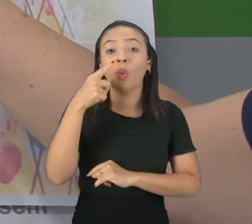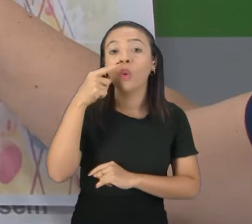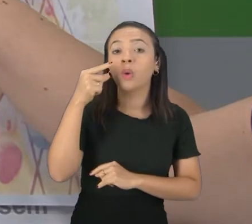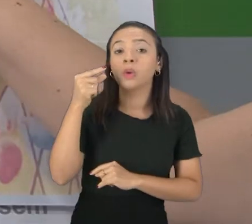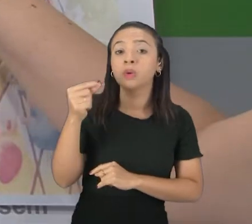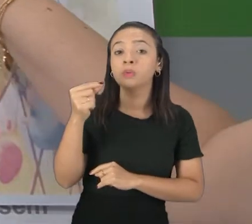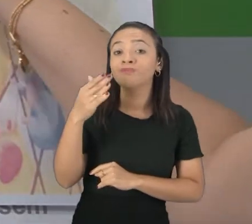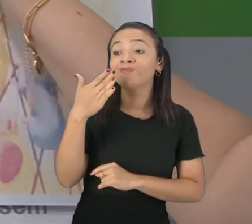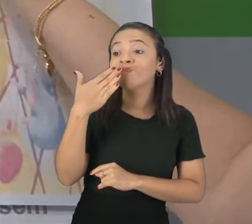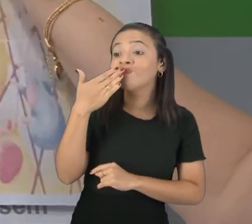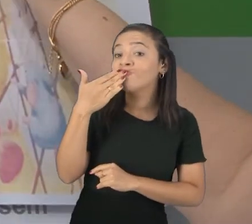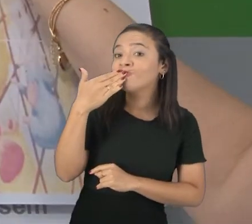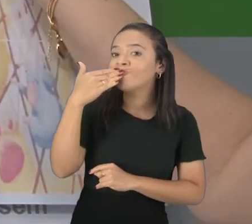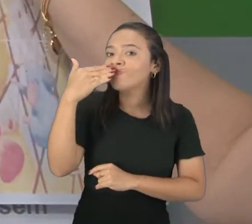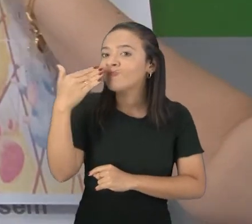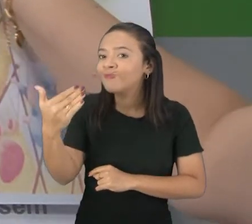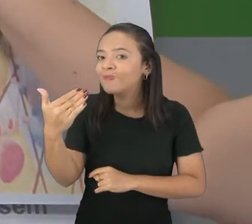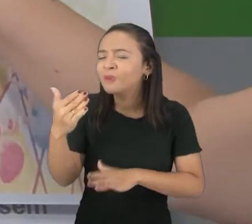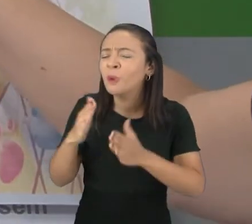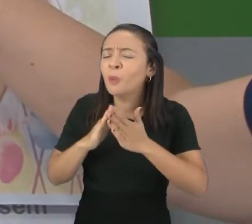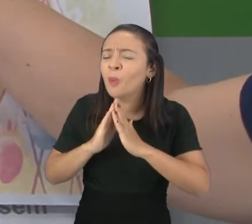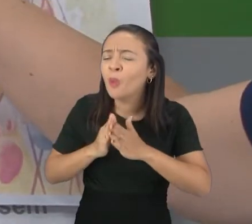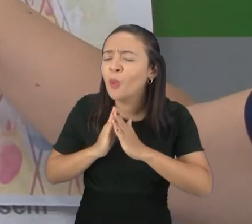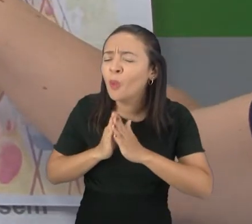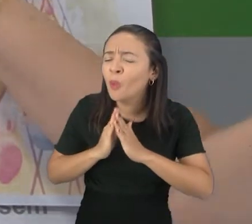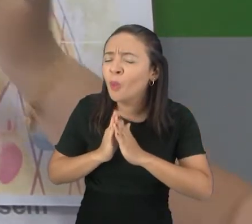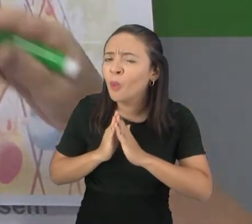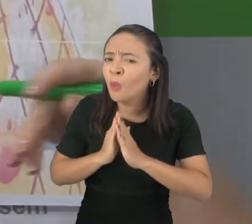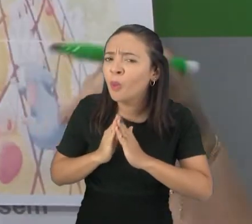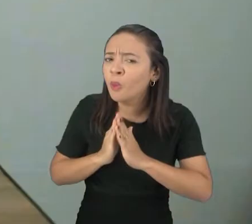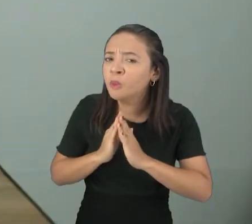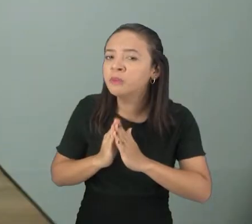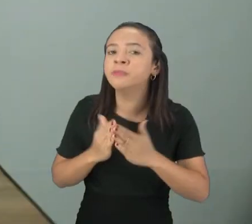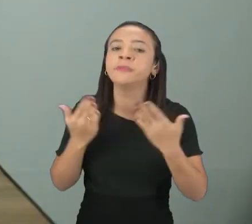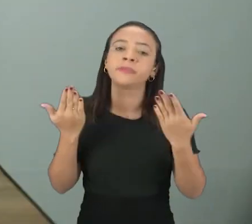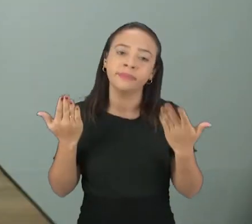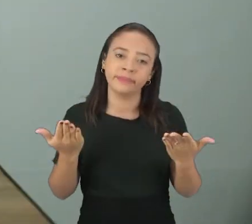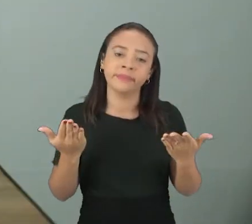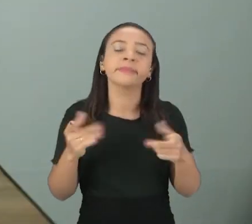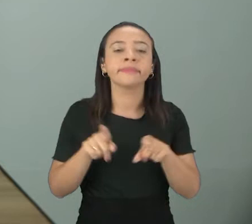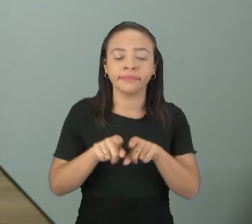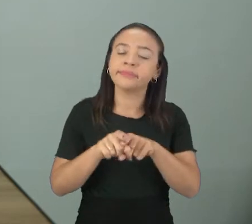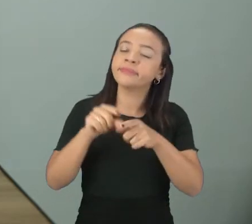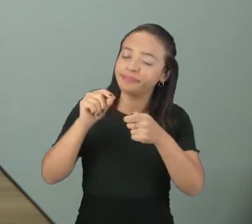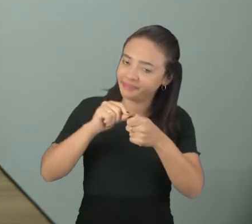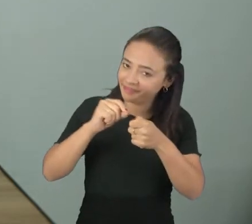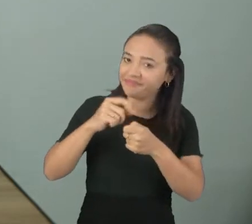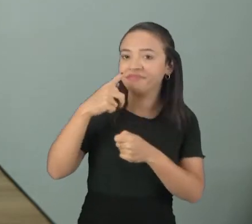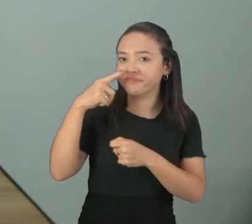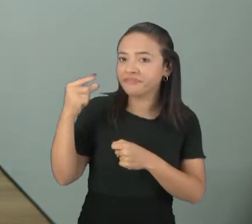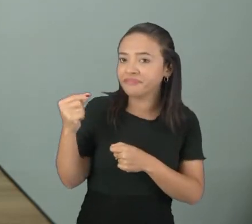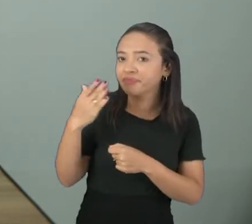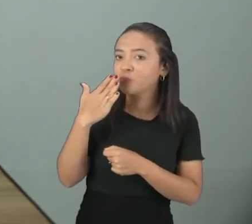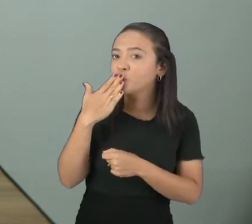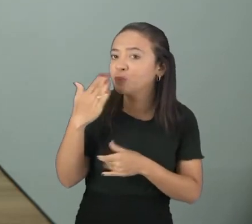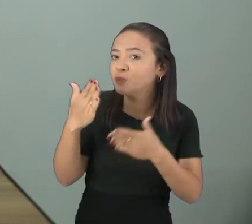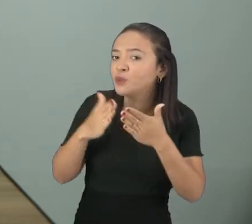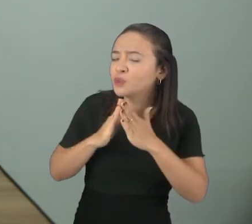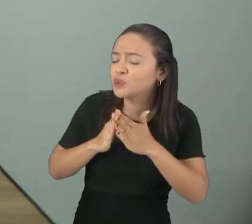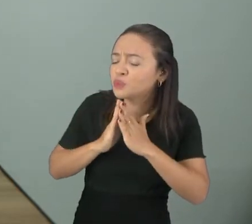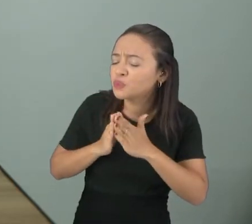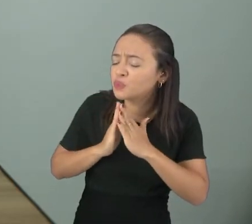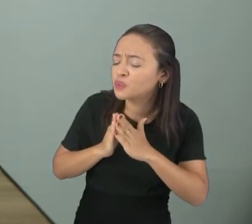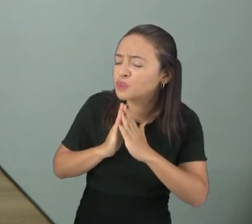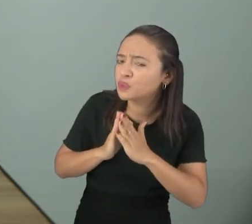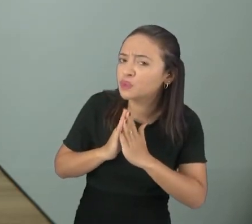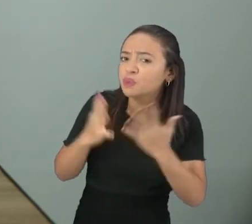ele pediu, implorou, né? É uma ação do ratinho, ele pediu, ele